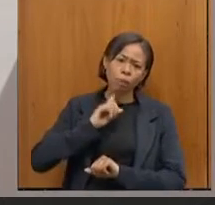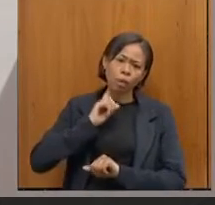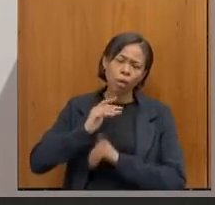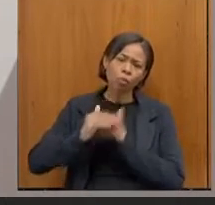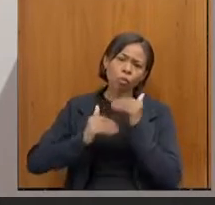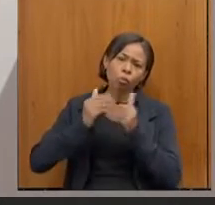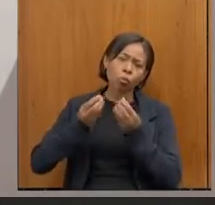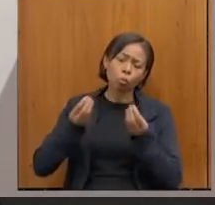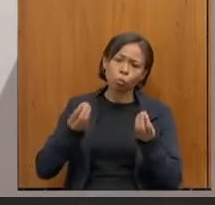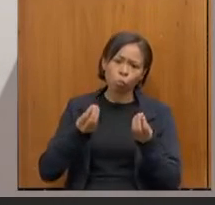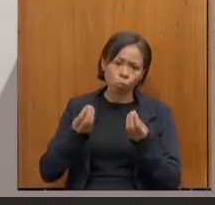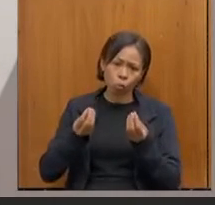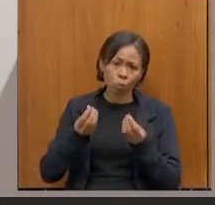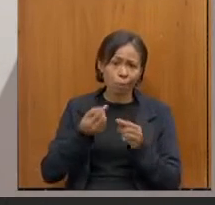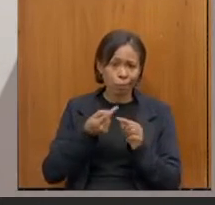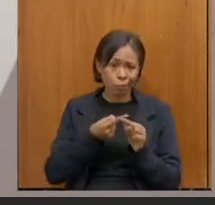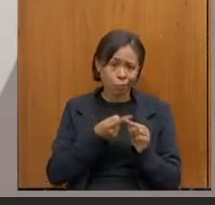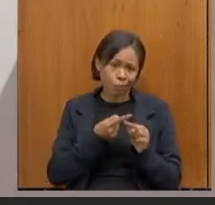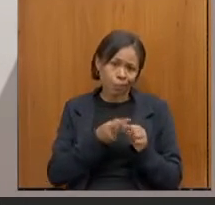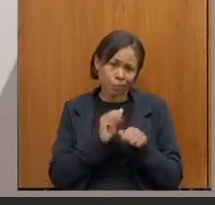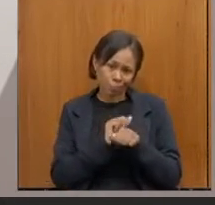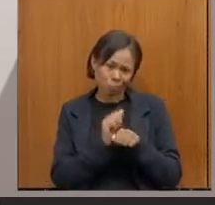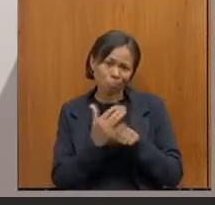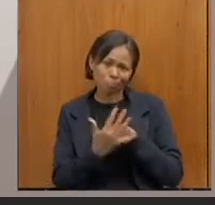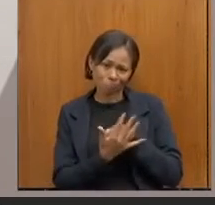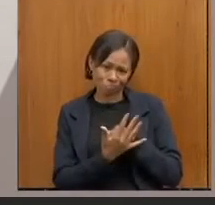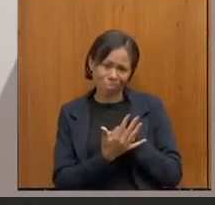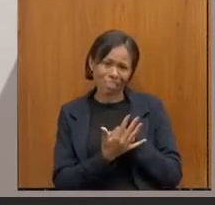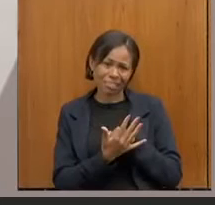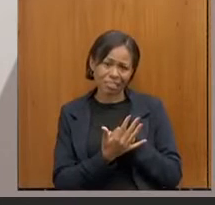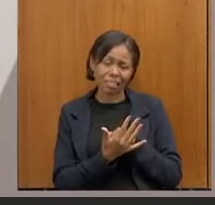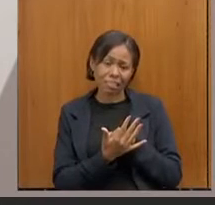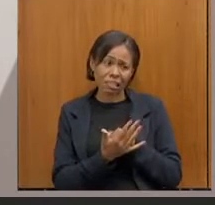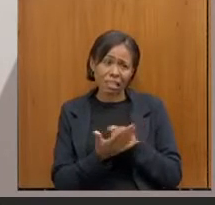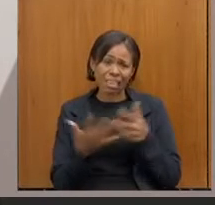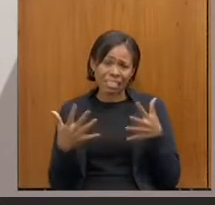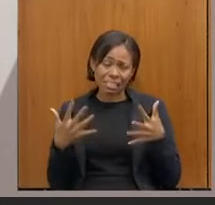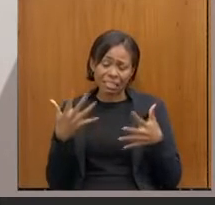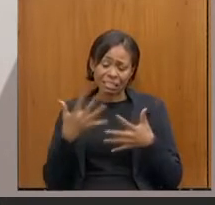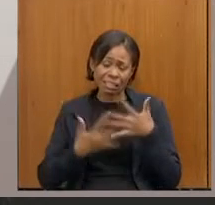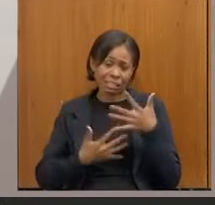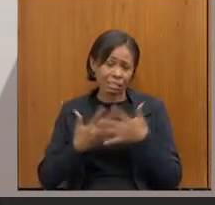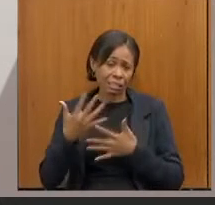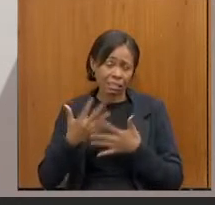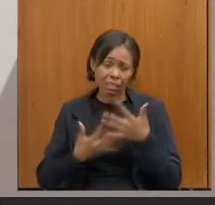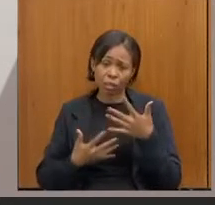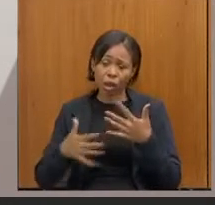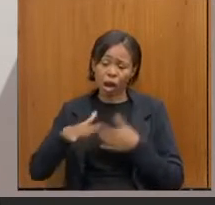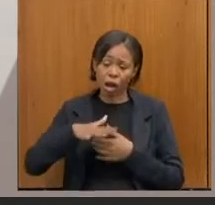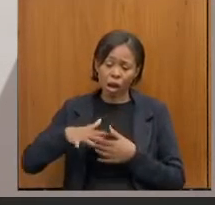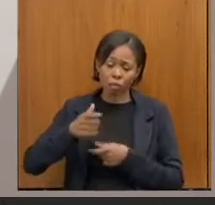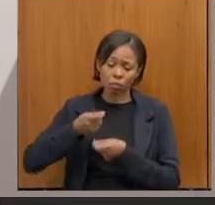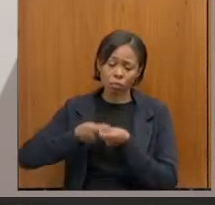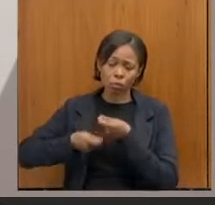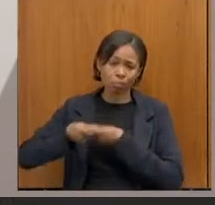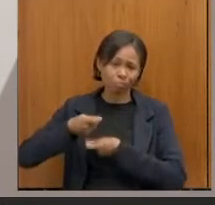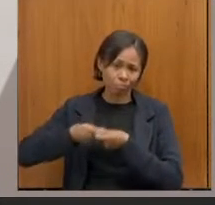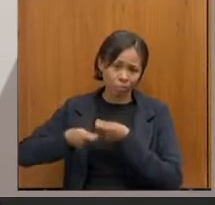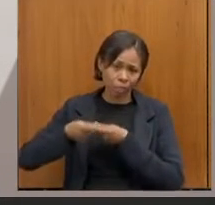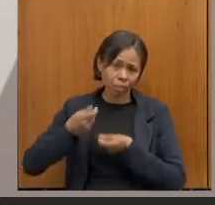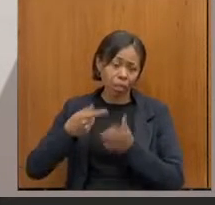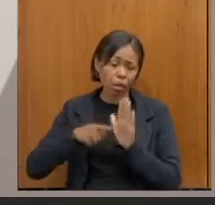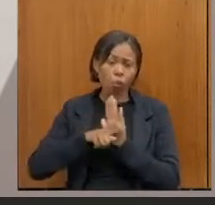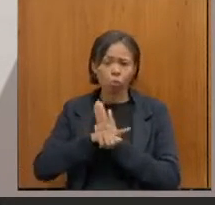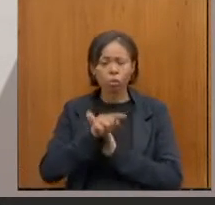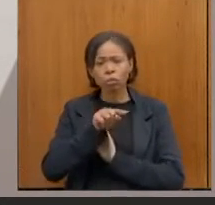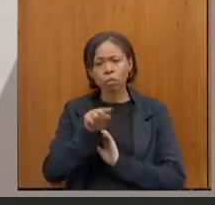chegou a a realmente deixar economia bem fragilizada né Então queria entender um pouquinho mais é qualquer